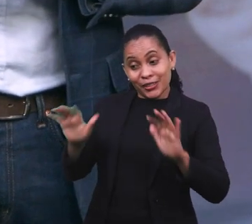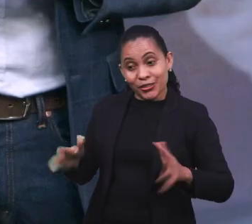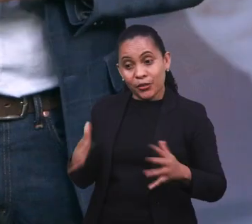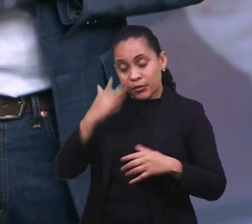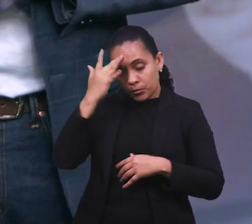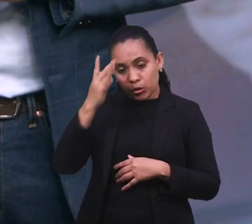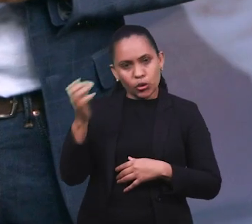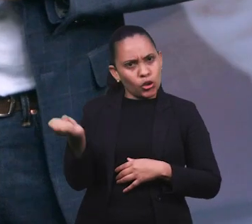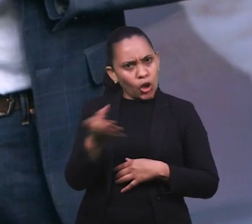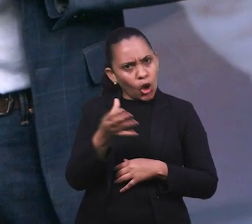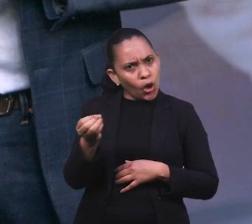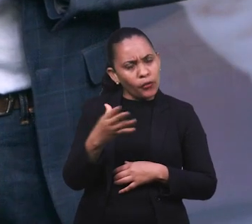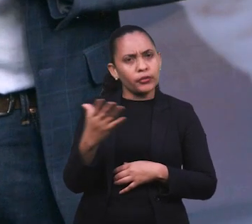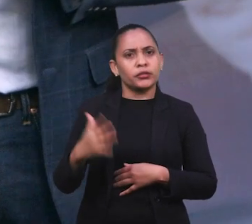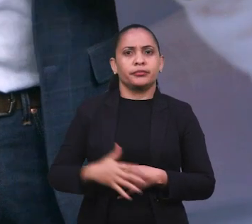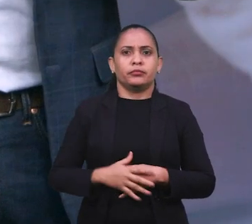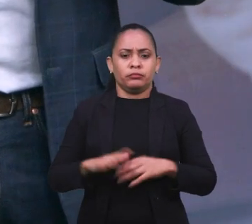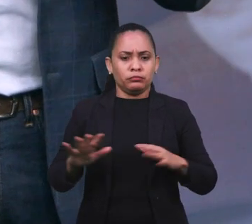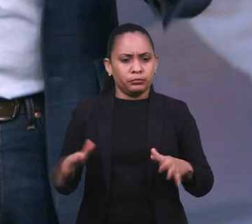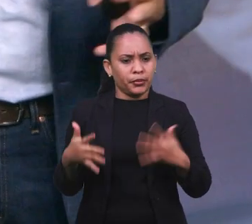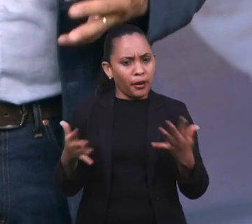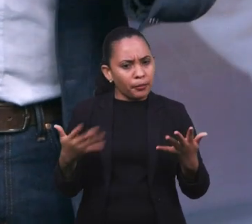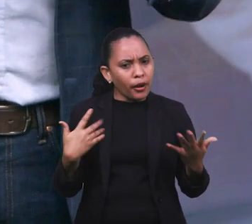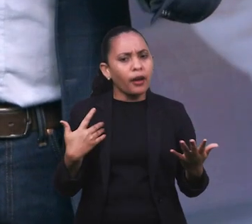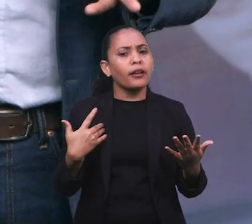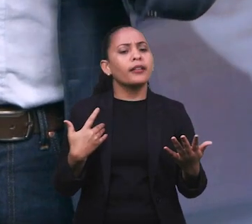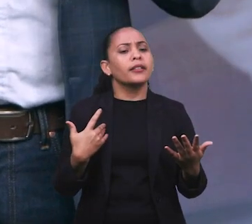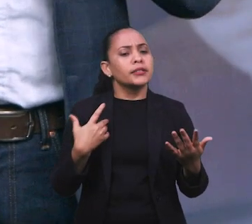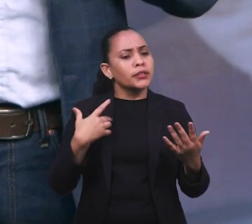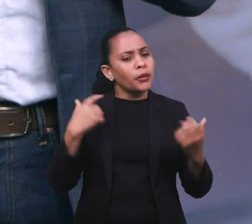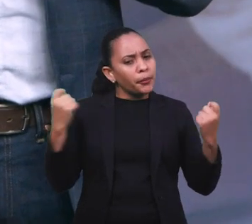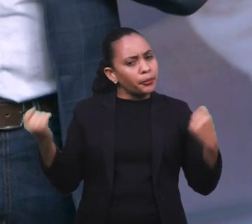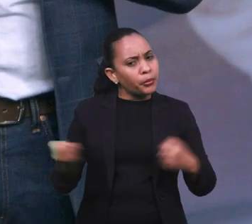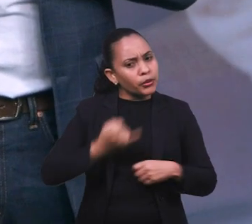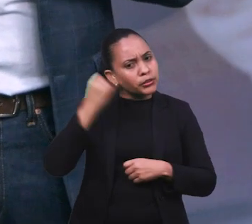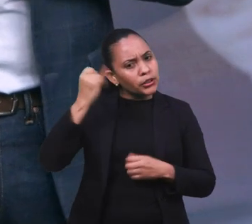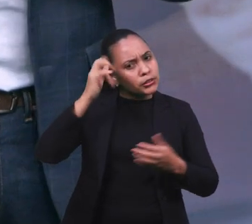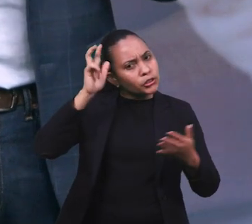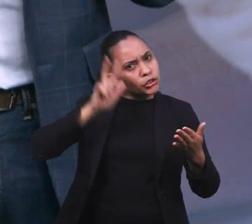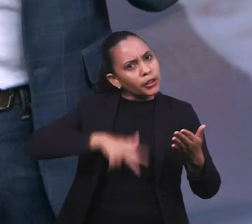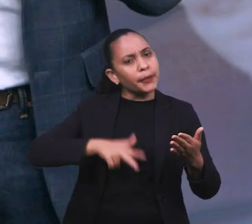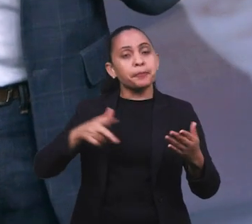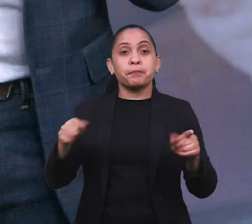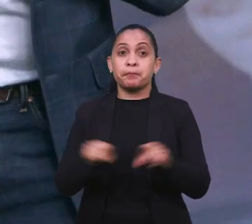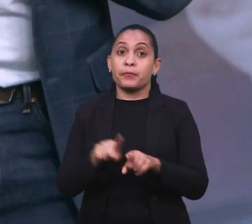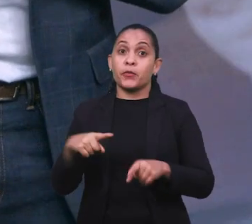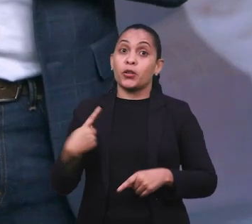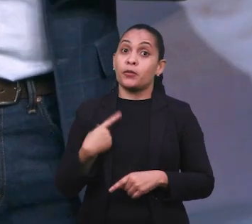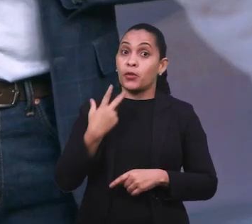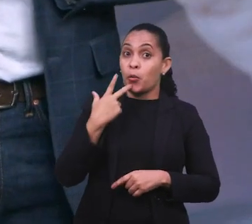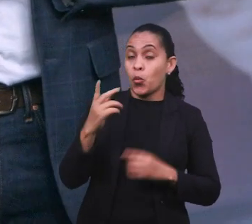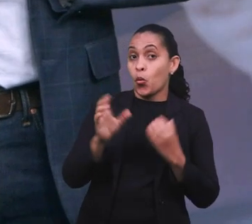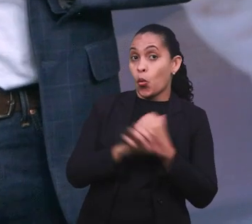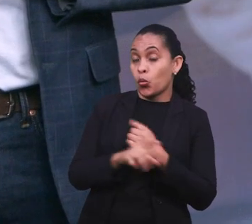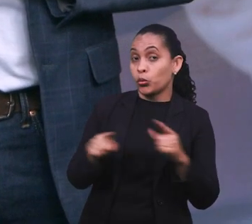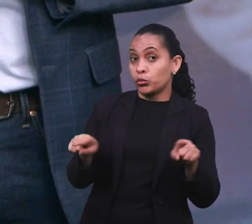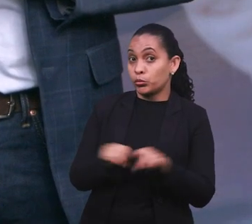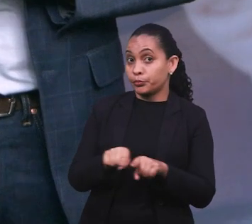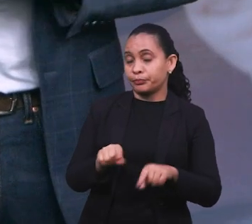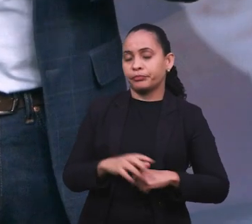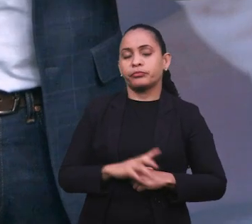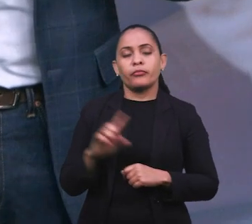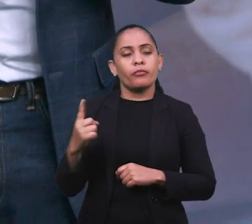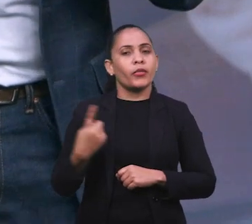até os mais novos o hábito, a criar o hábito da leitura. E quando a gente fala em concurso